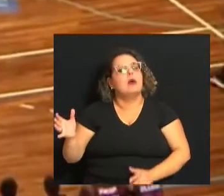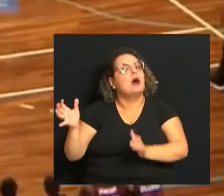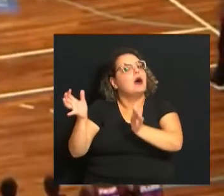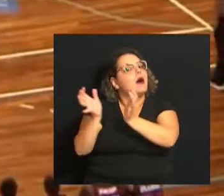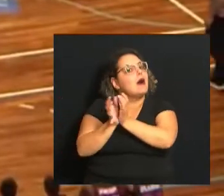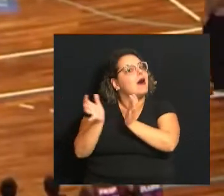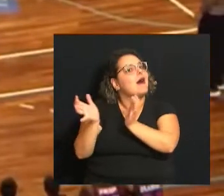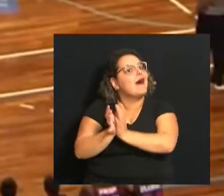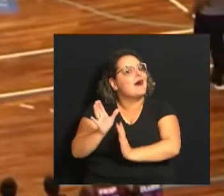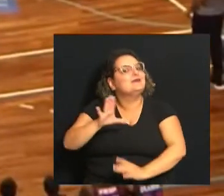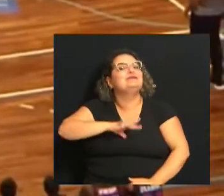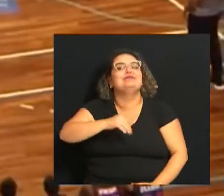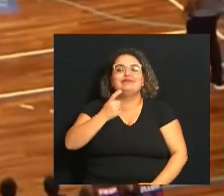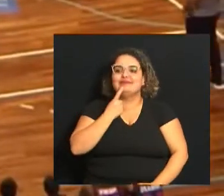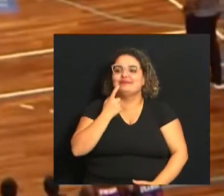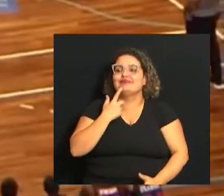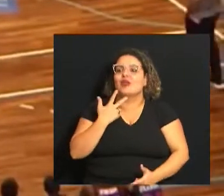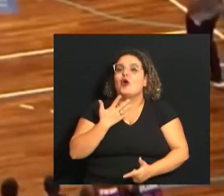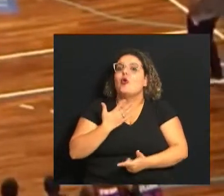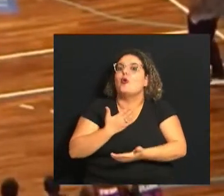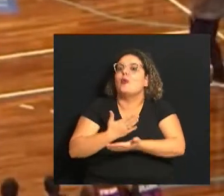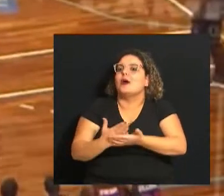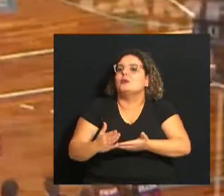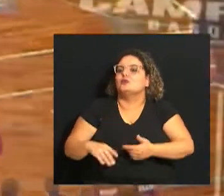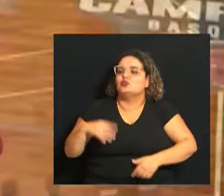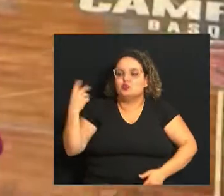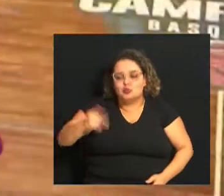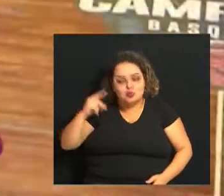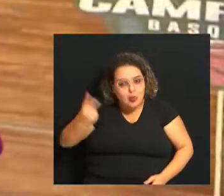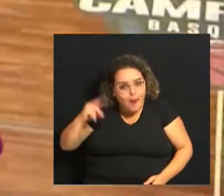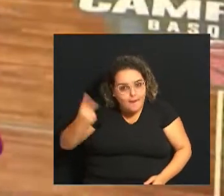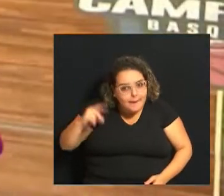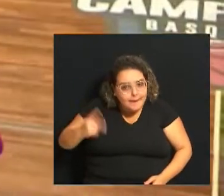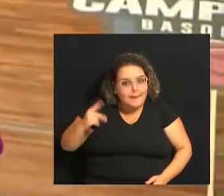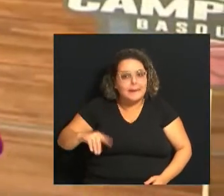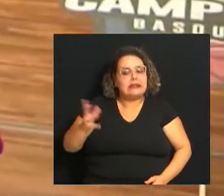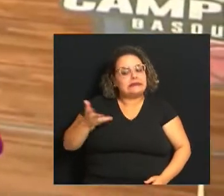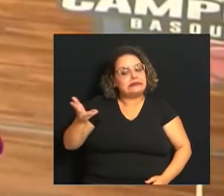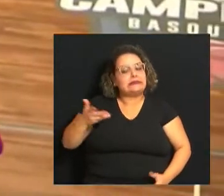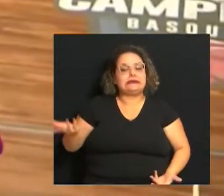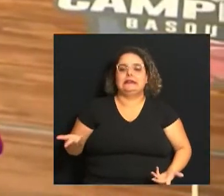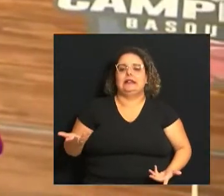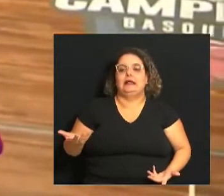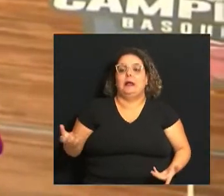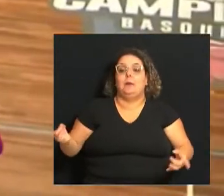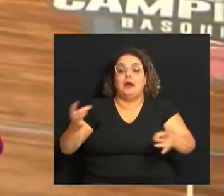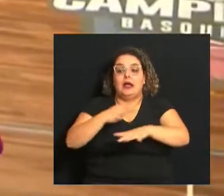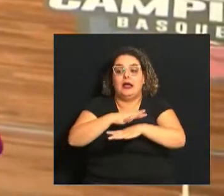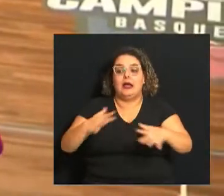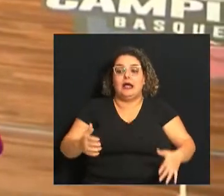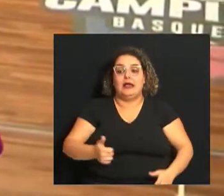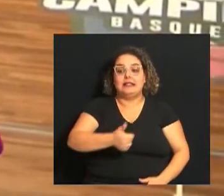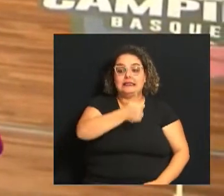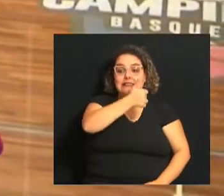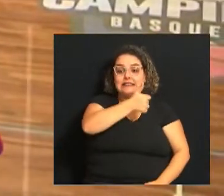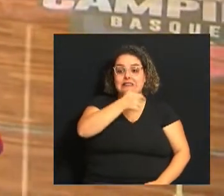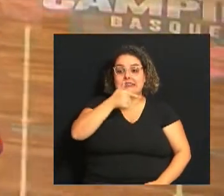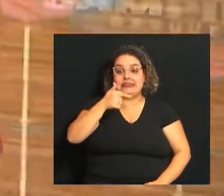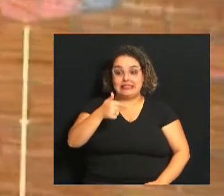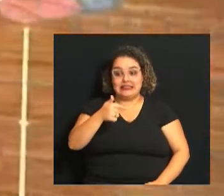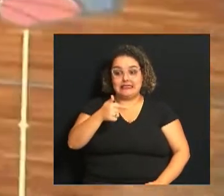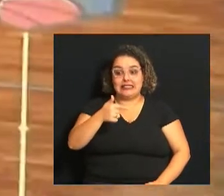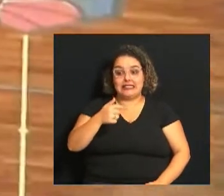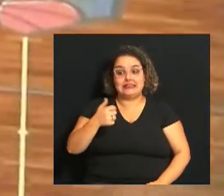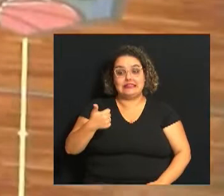Veracruz começou a correr atrás do prejuízo e o primeiro quarto terminou 17-15 para as